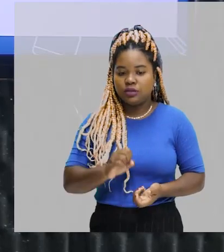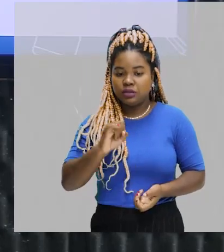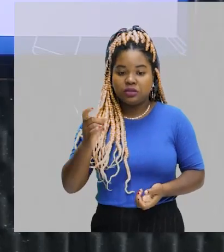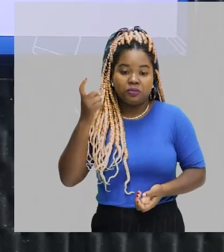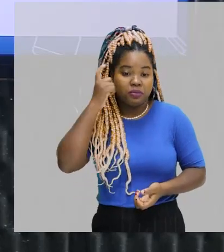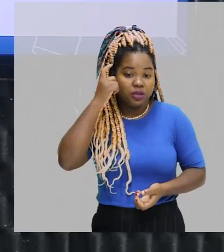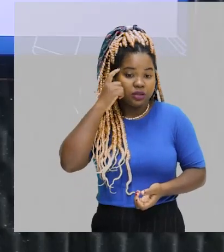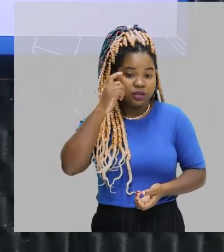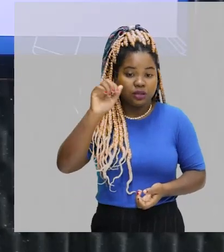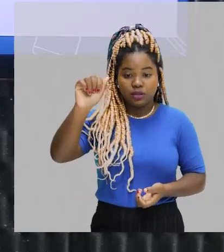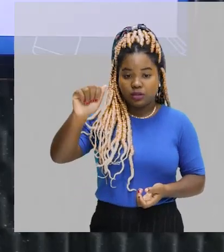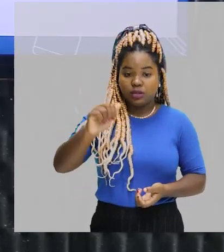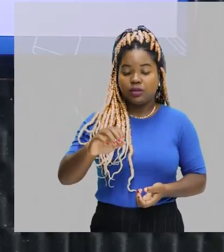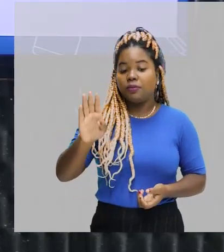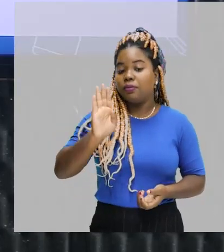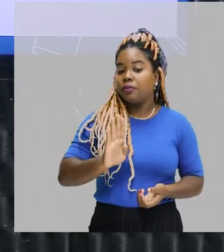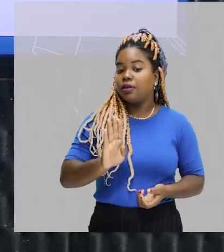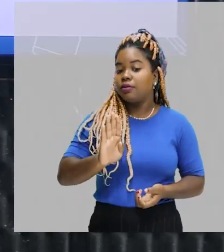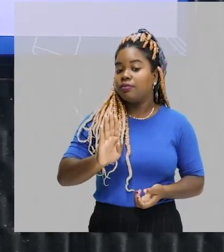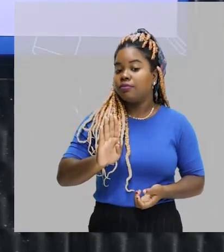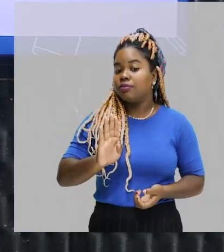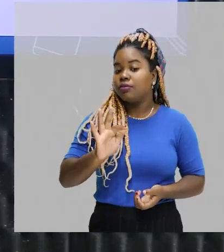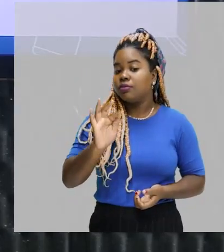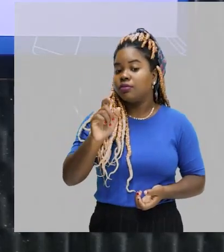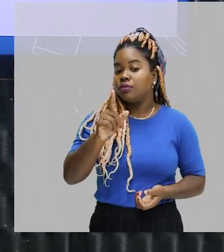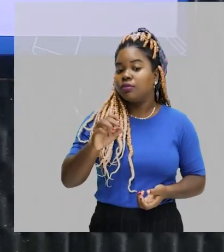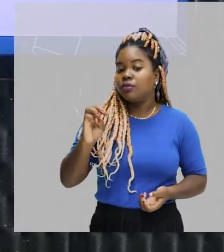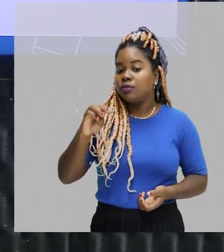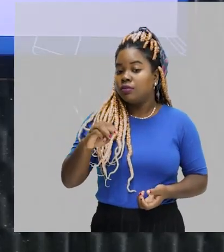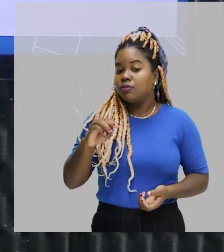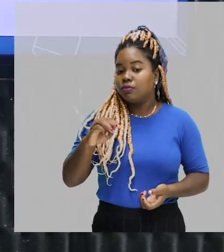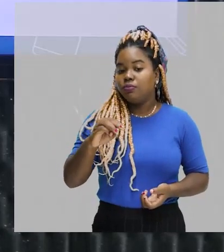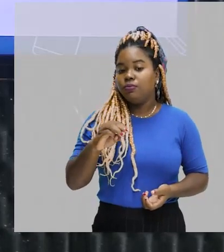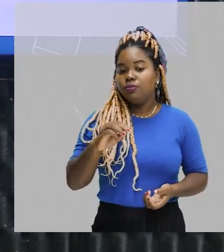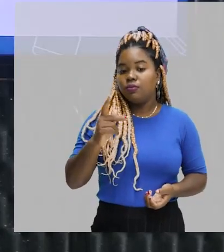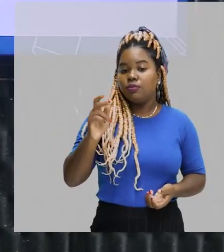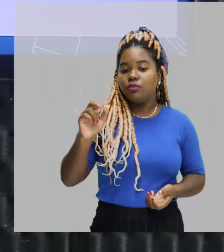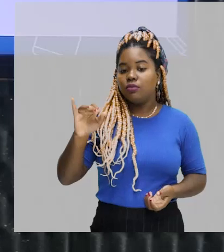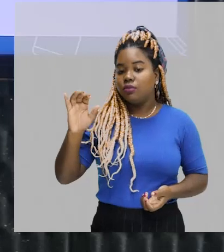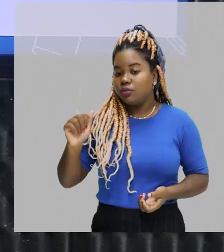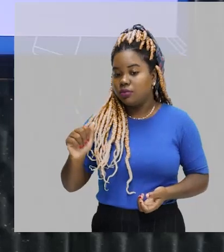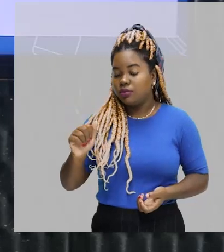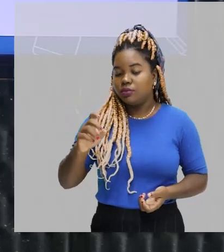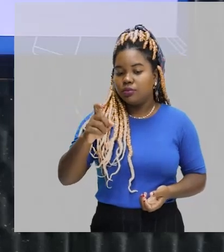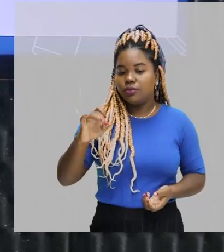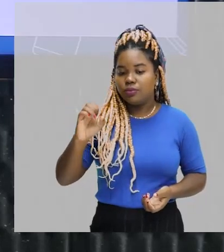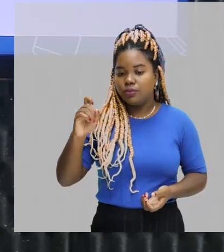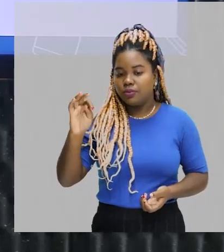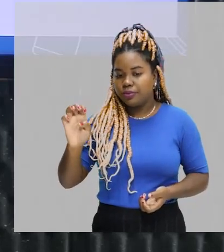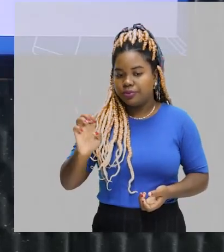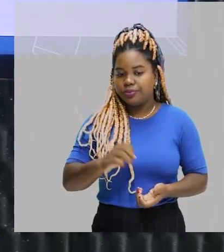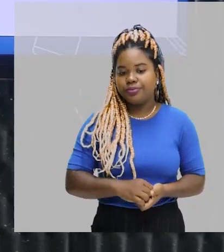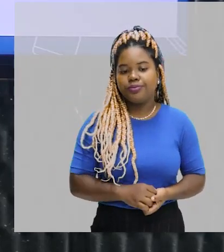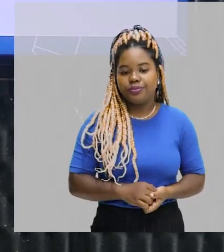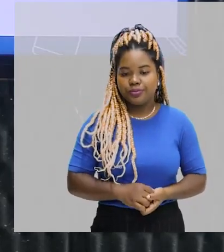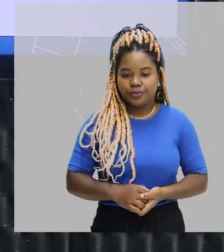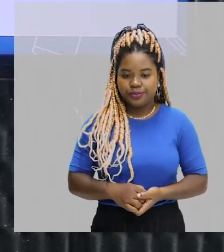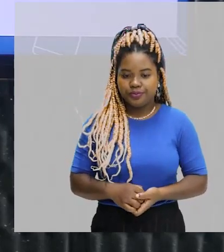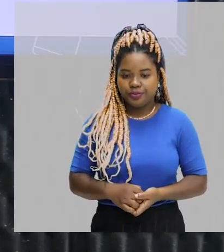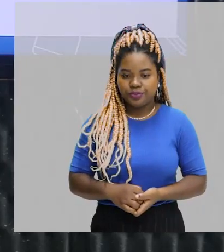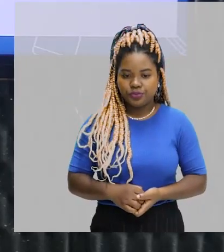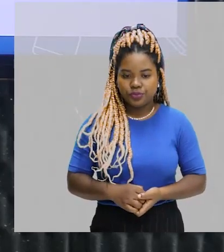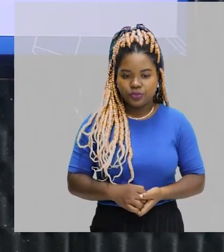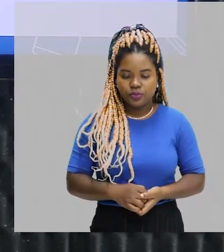que é a letra B, já fazem anos, havia neste local árvores e flores.